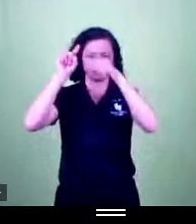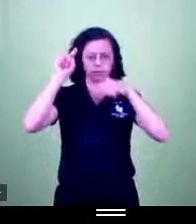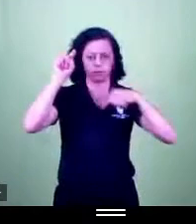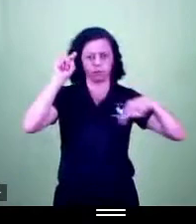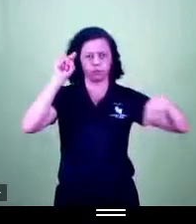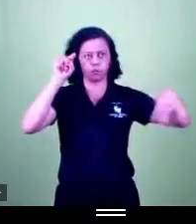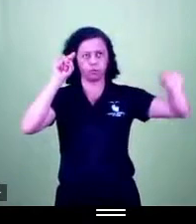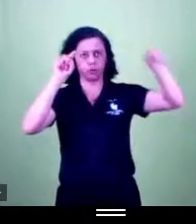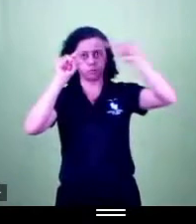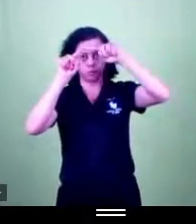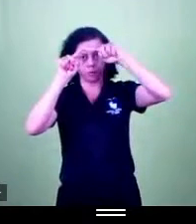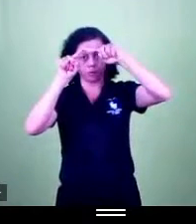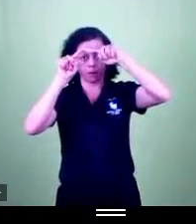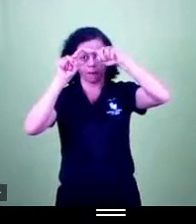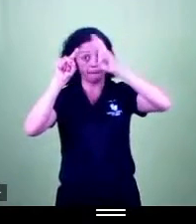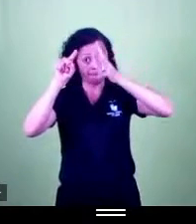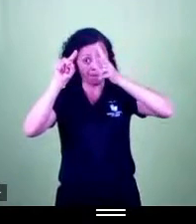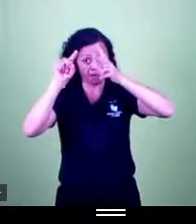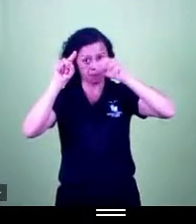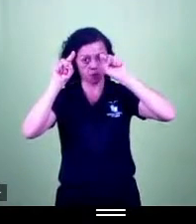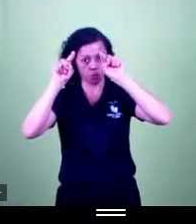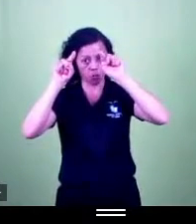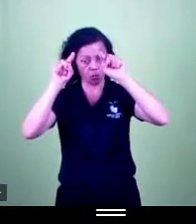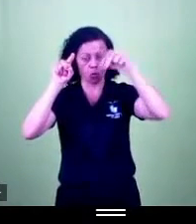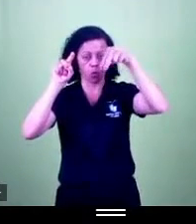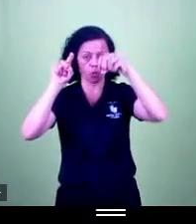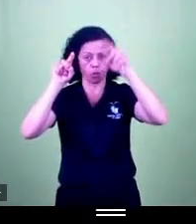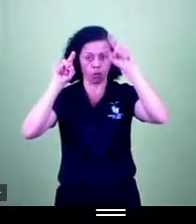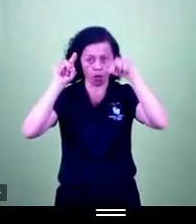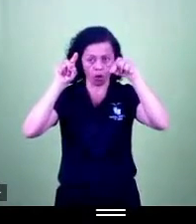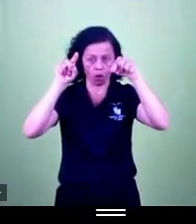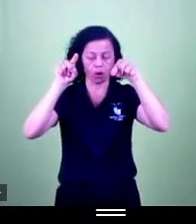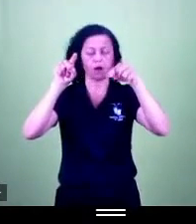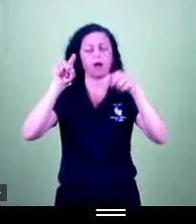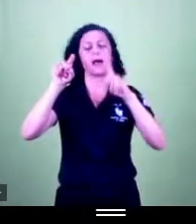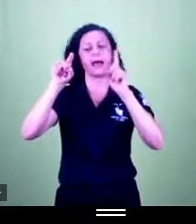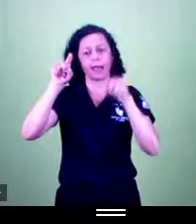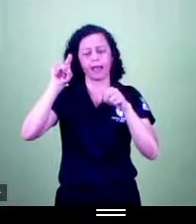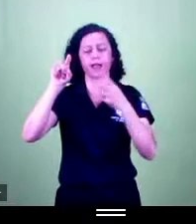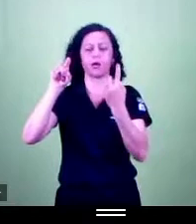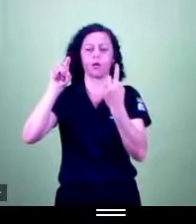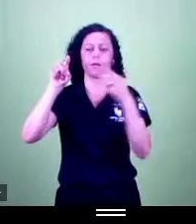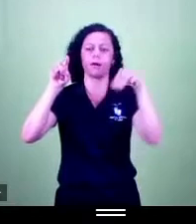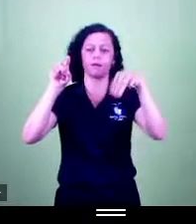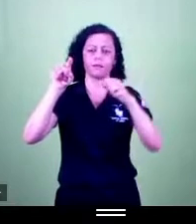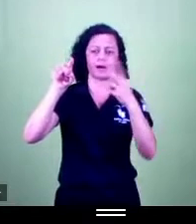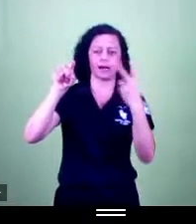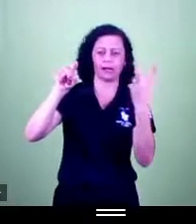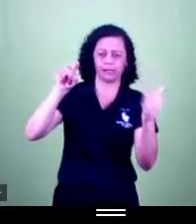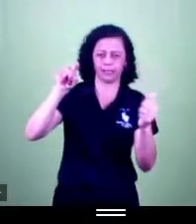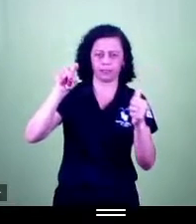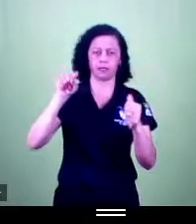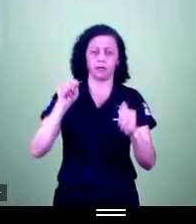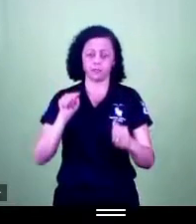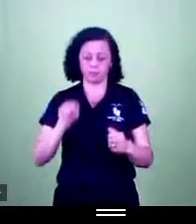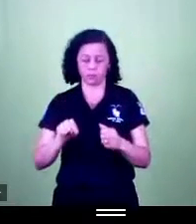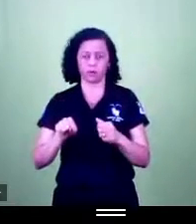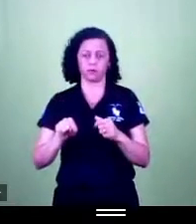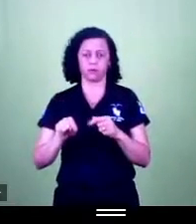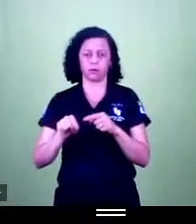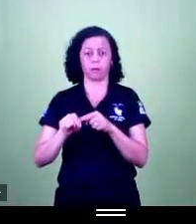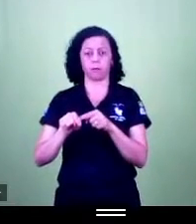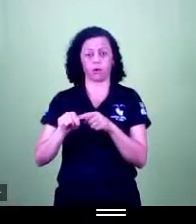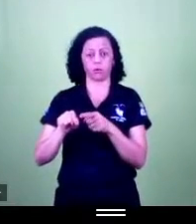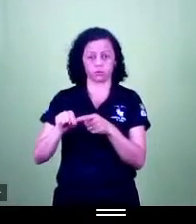mesmo nó, é uma malha. Saí desse nó, fiz um outro caminho e voltei para cá, é uma malha. Eu ainda tenho uma malha externa aqui ainda. Ó. Vou sair desse